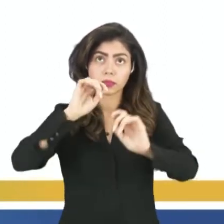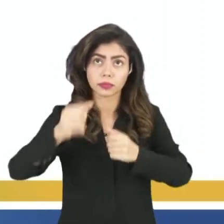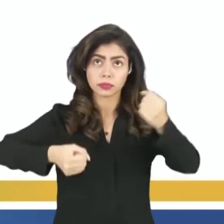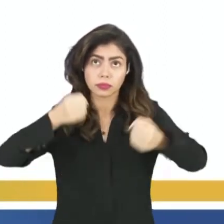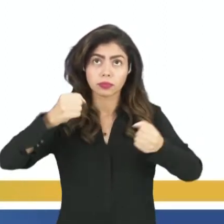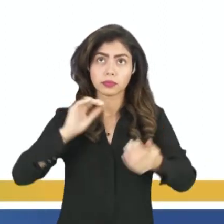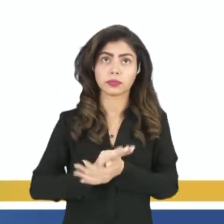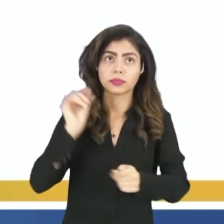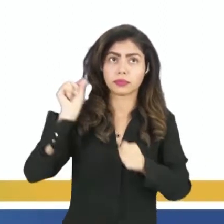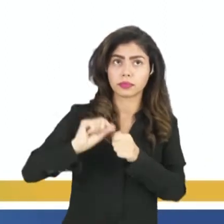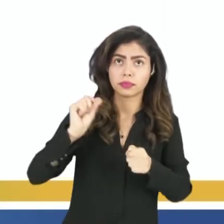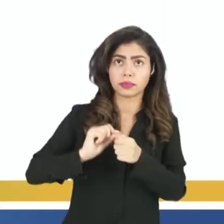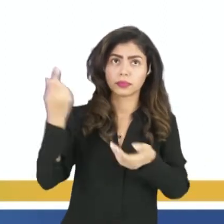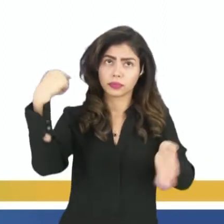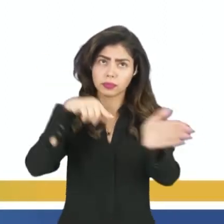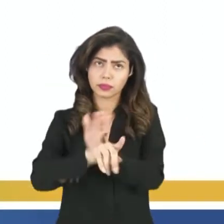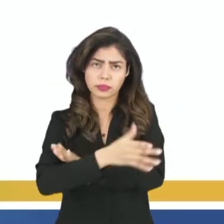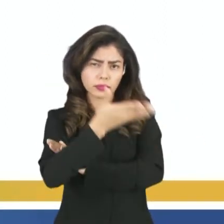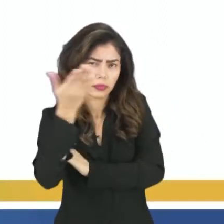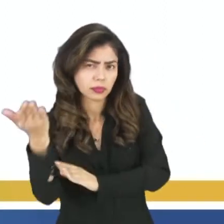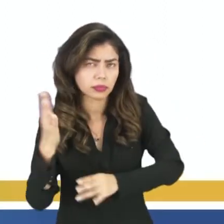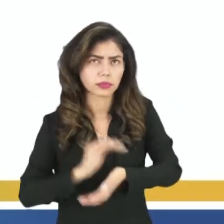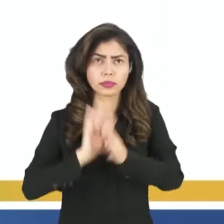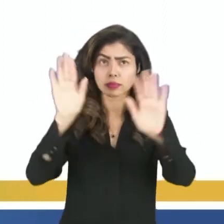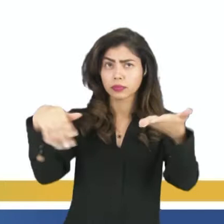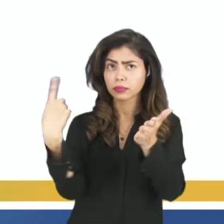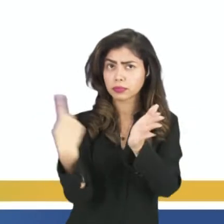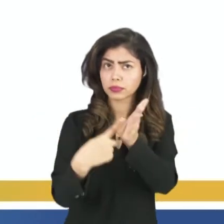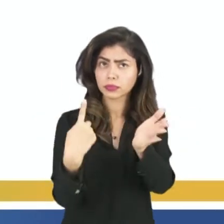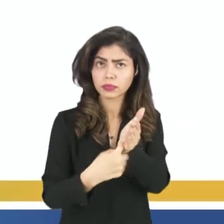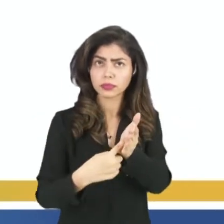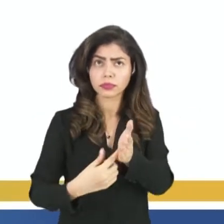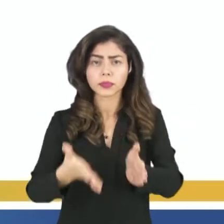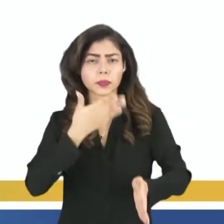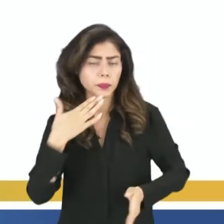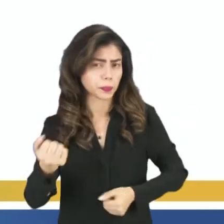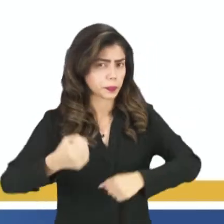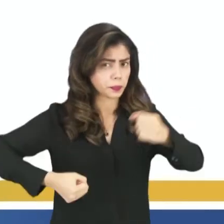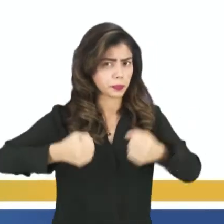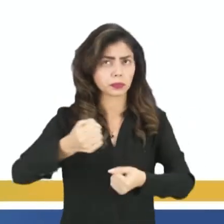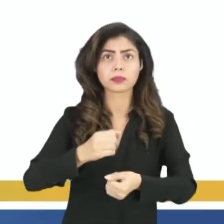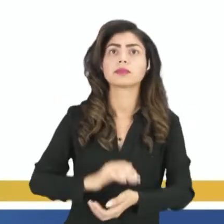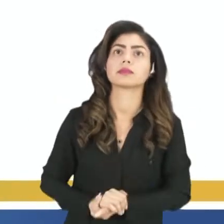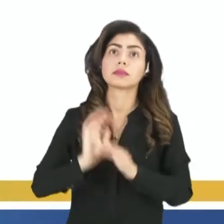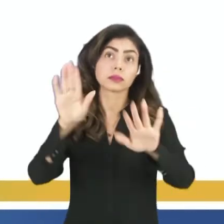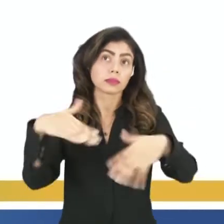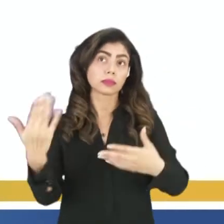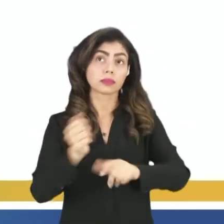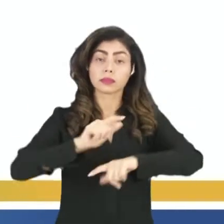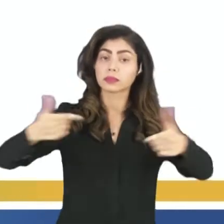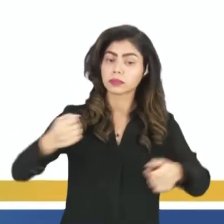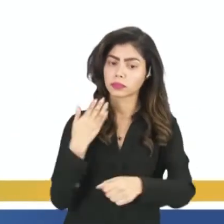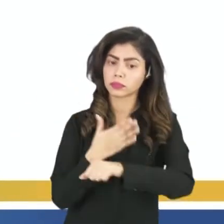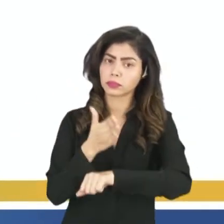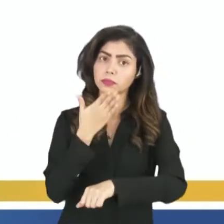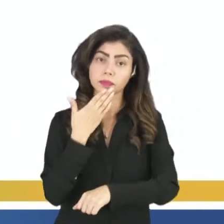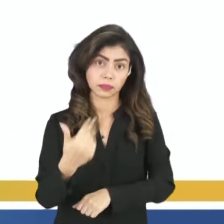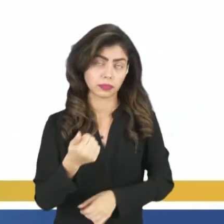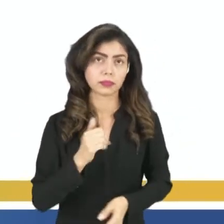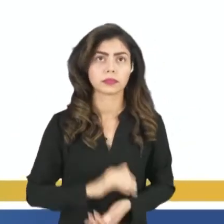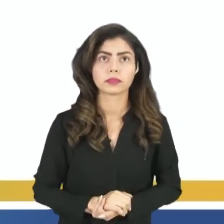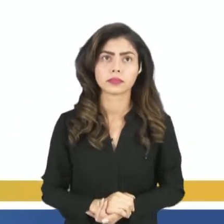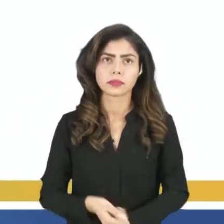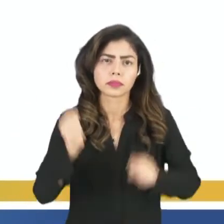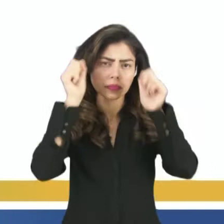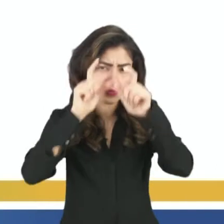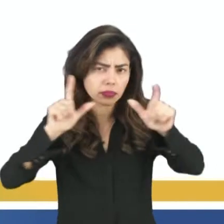foi feita a seguinte pergunta: qual a sua marca de carro preferida e qual de maior preferência? A gente